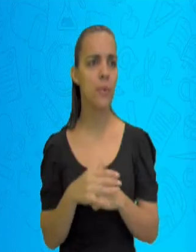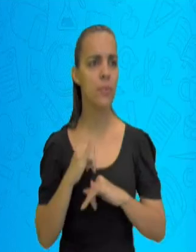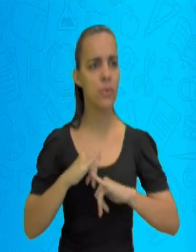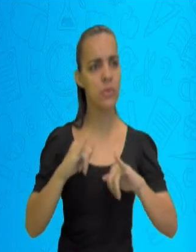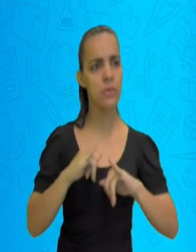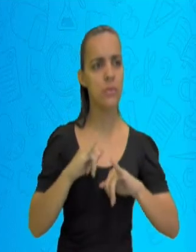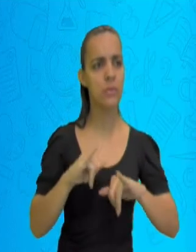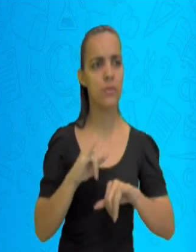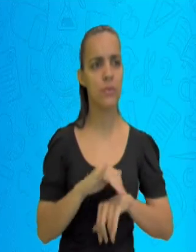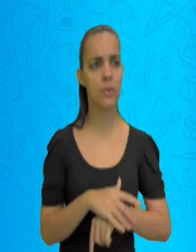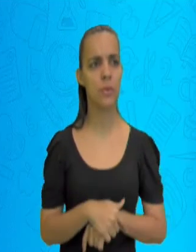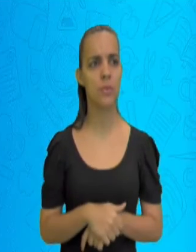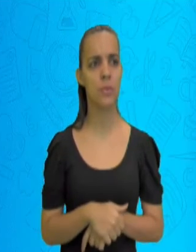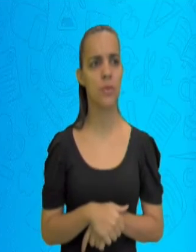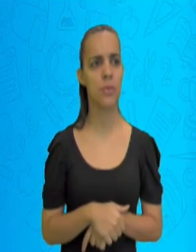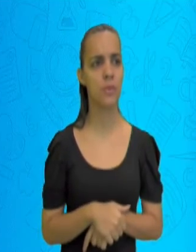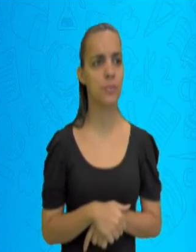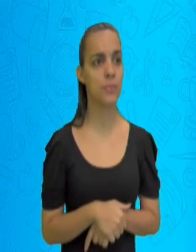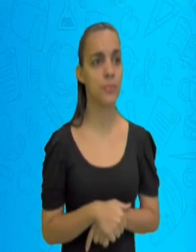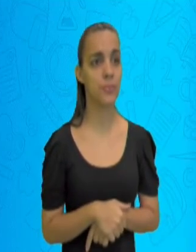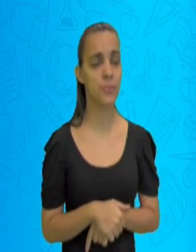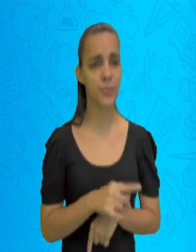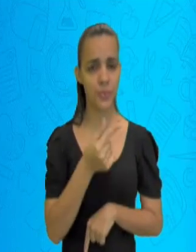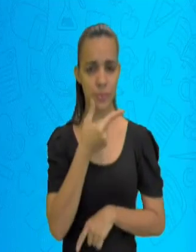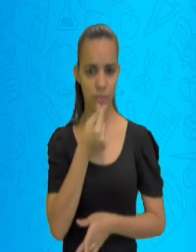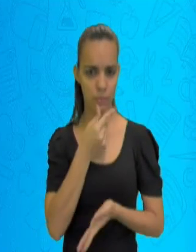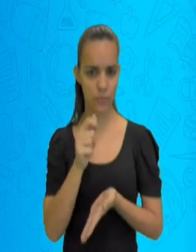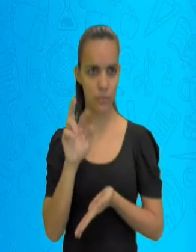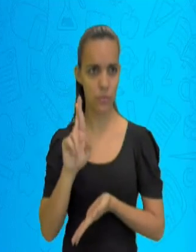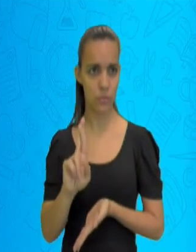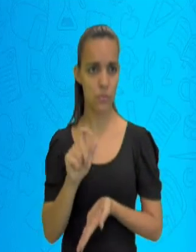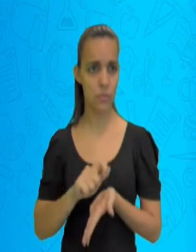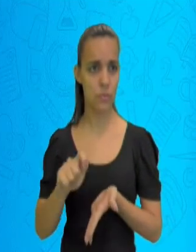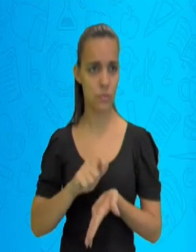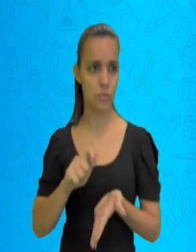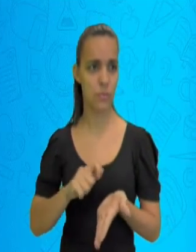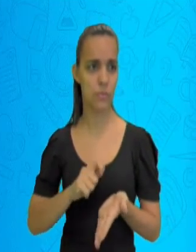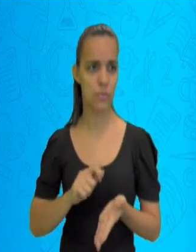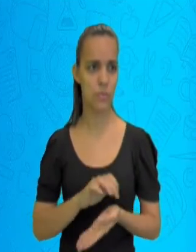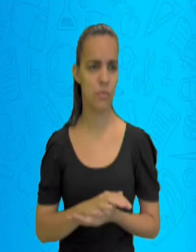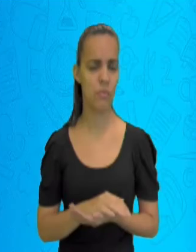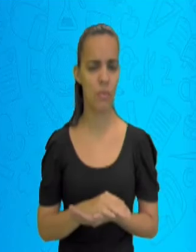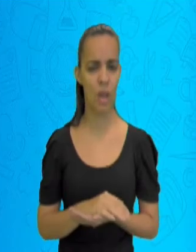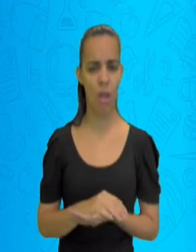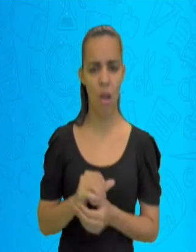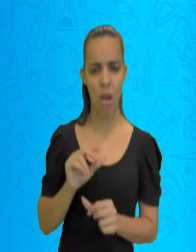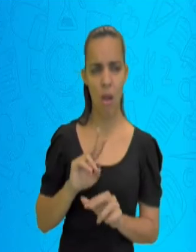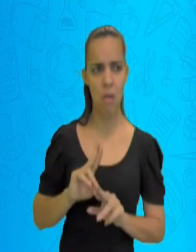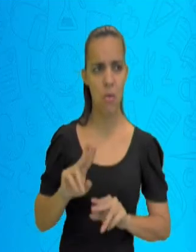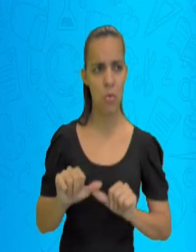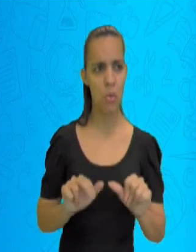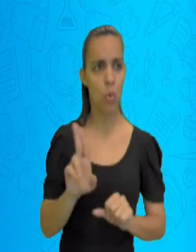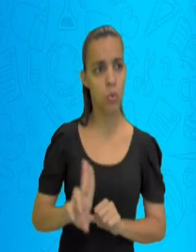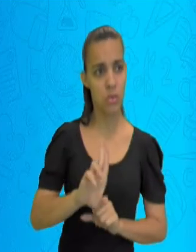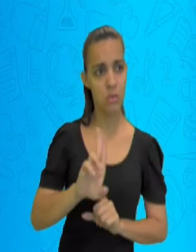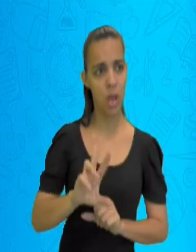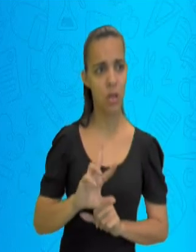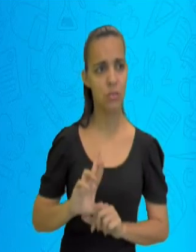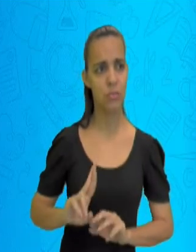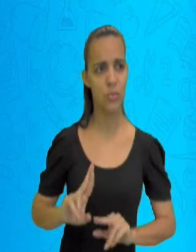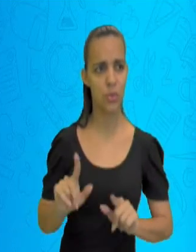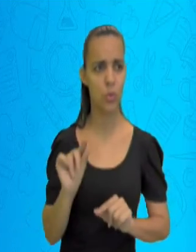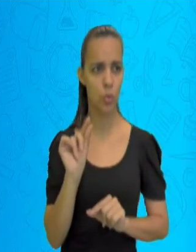eletrosfera descritas por Rutherford não eram bem daquela forma. Então, ele também